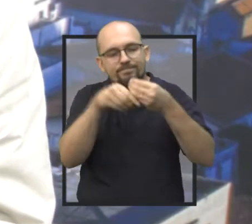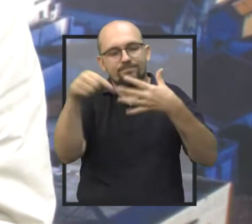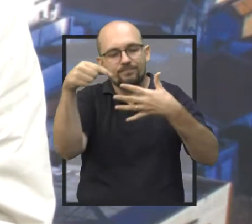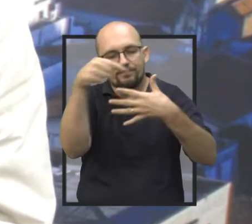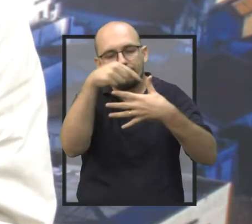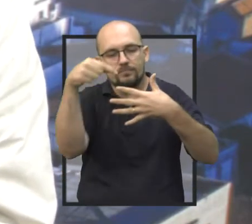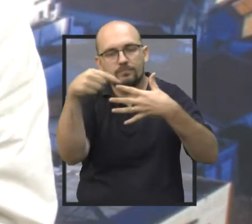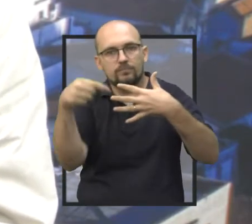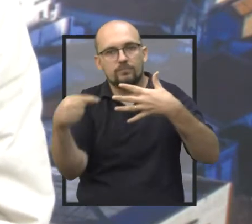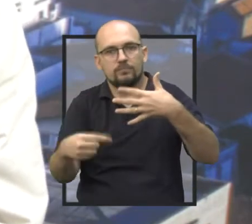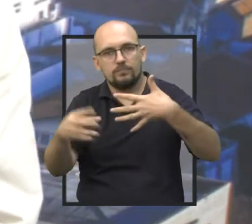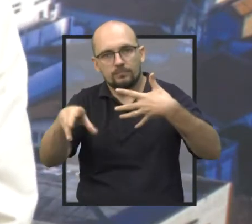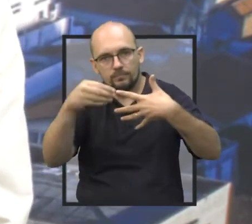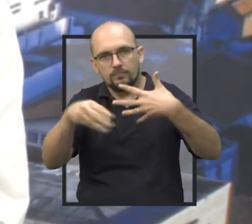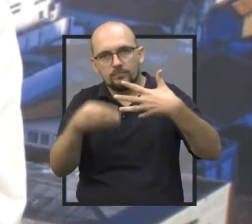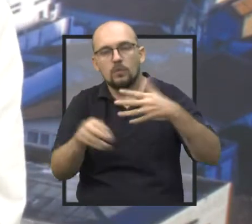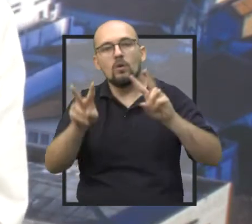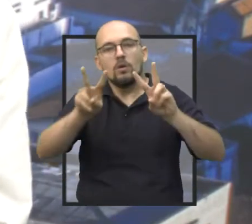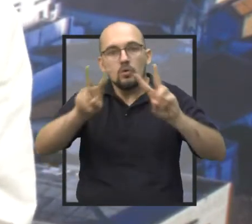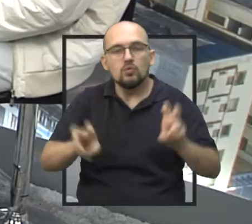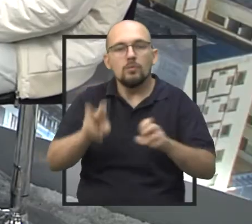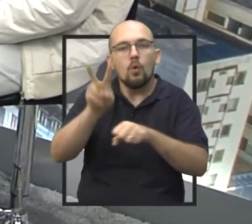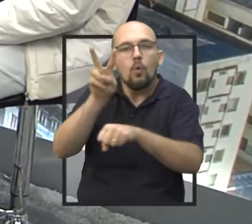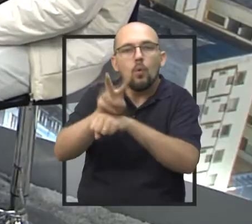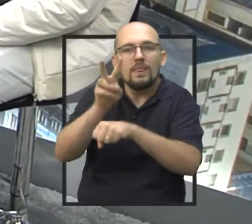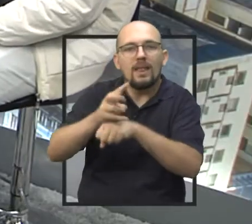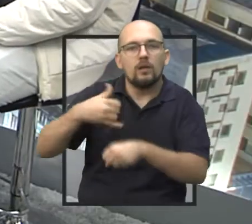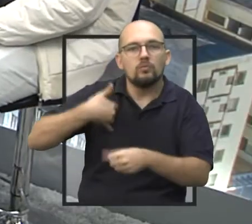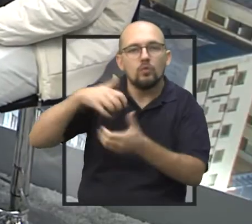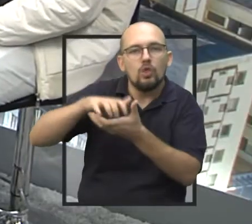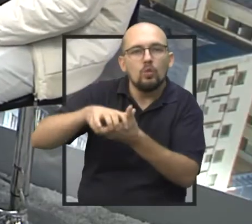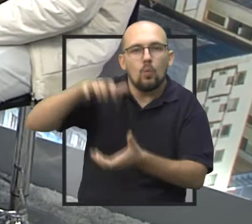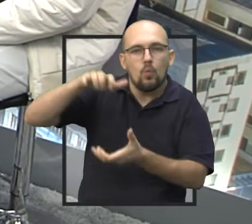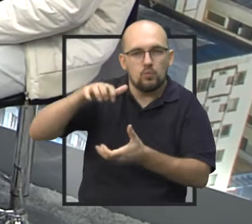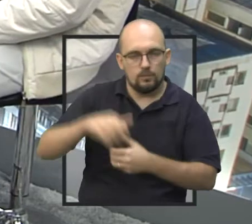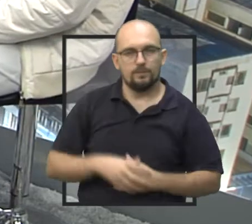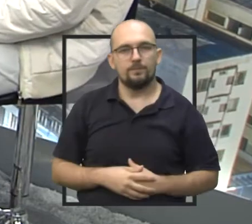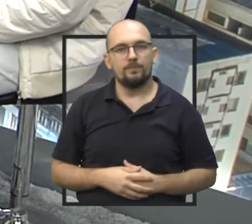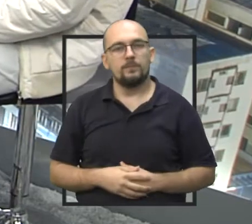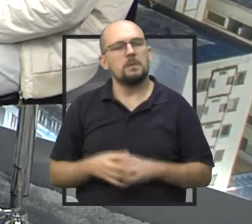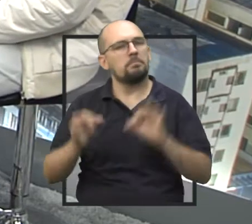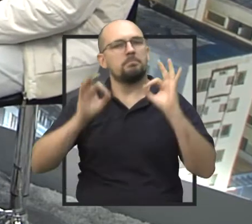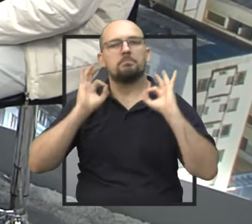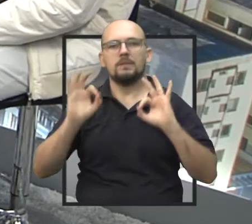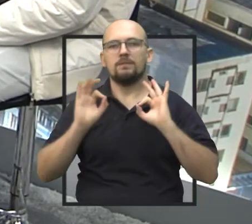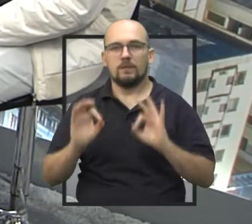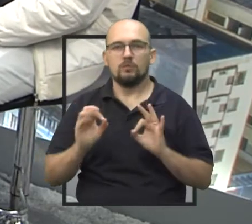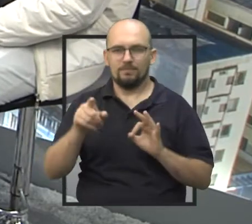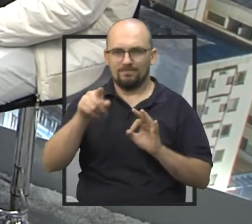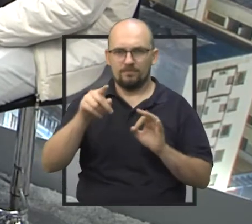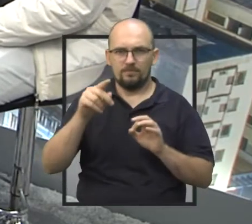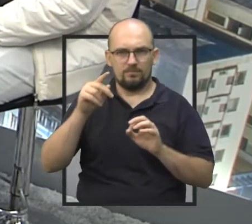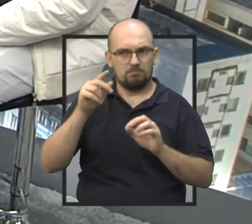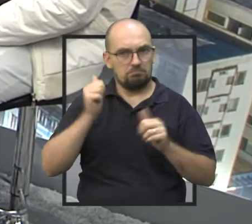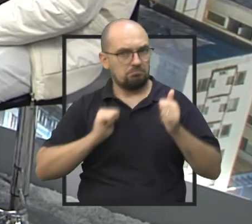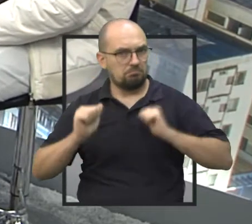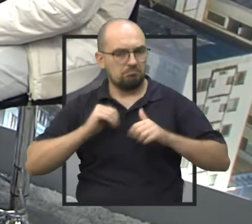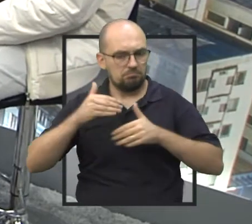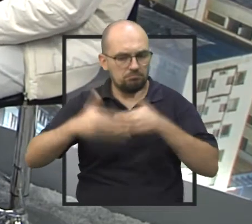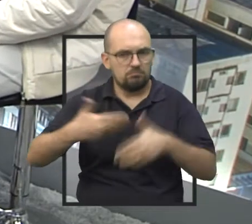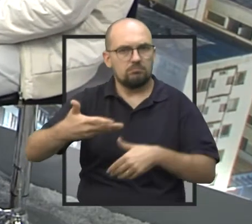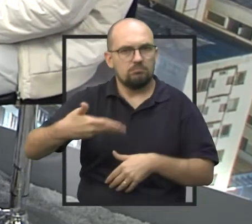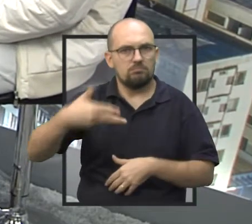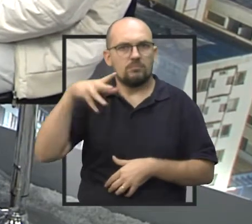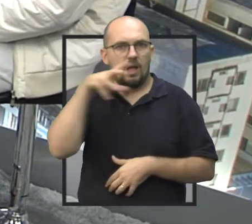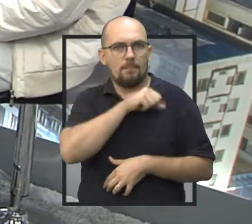as casas onde tem cuidados com idosos. Perfeito. Bom, e a expectativa é que esse projeto ande rápido nas comissões e vá para o